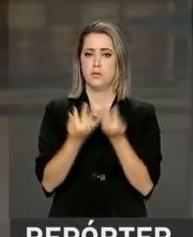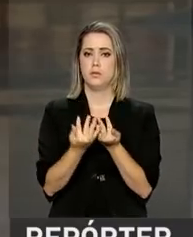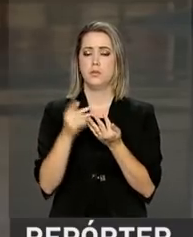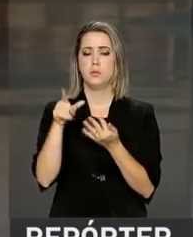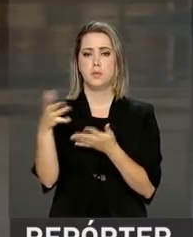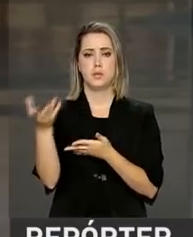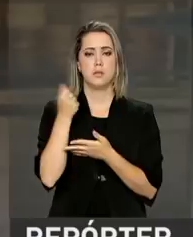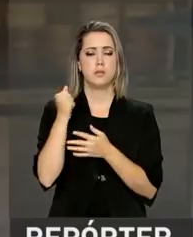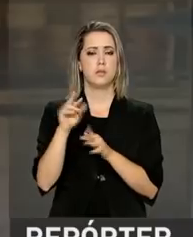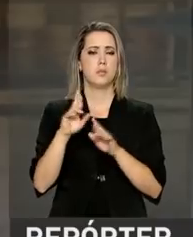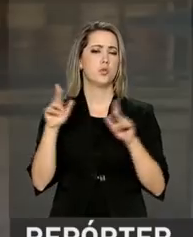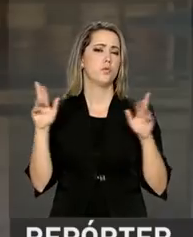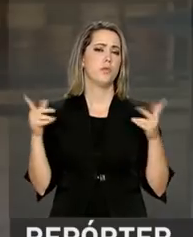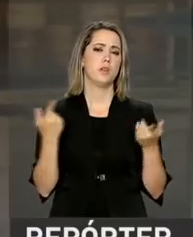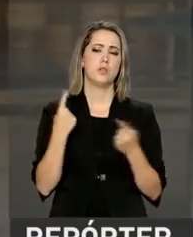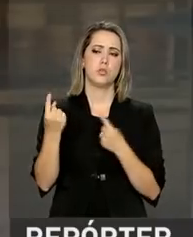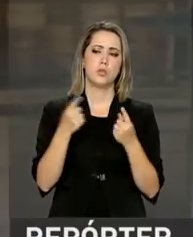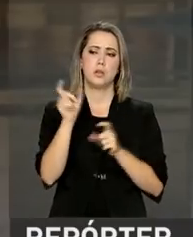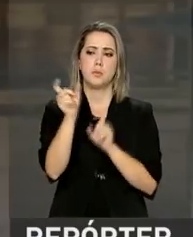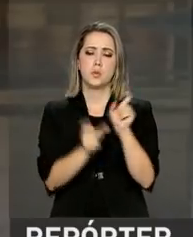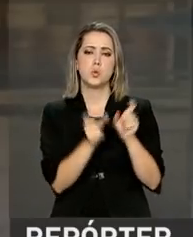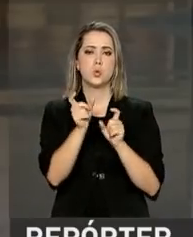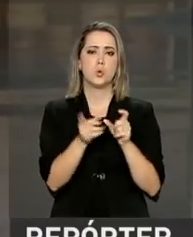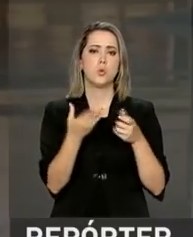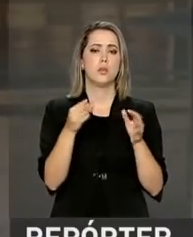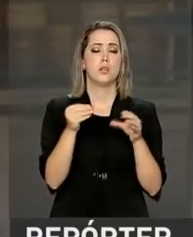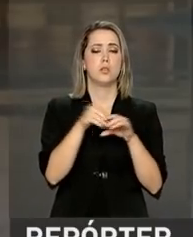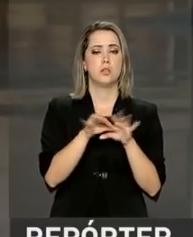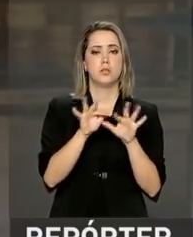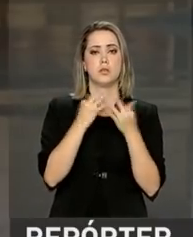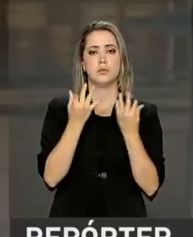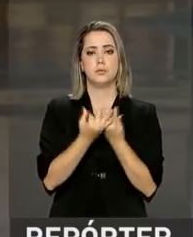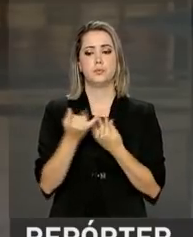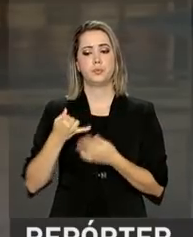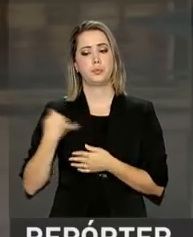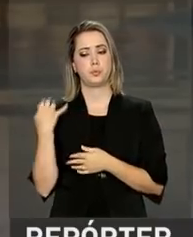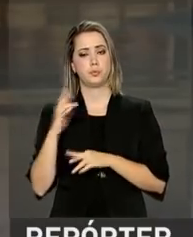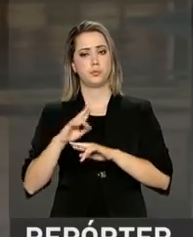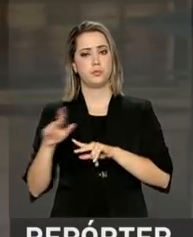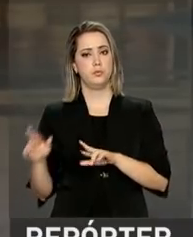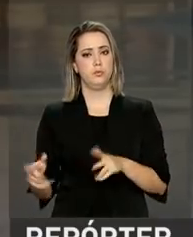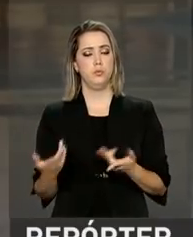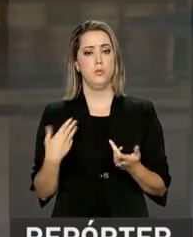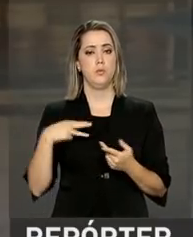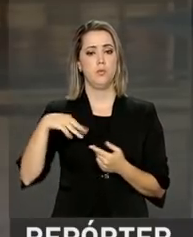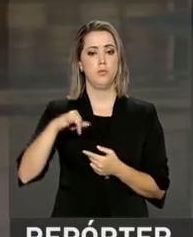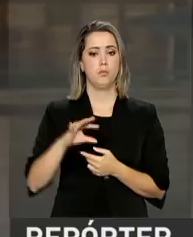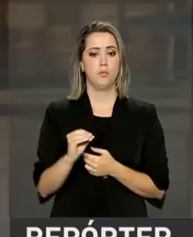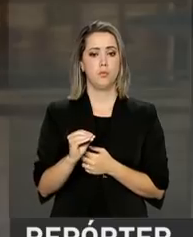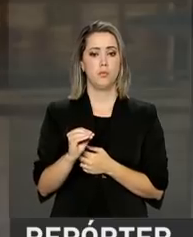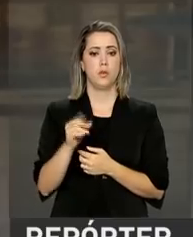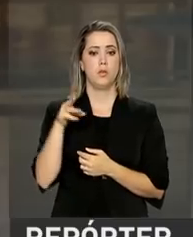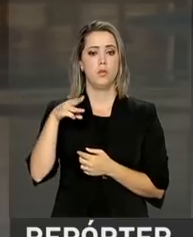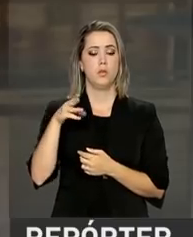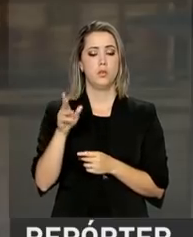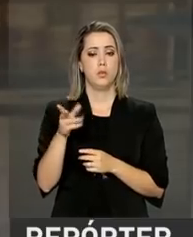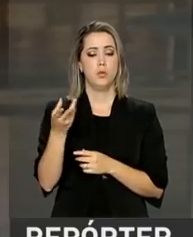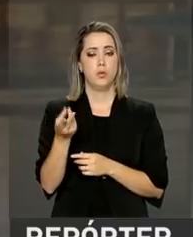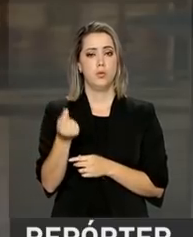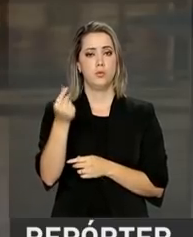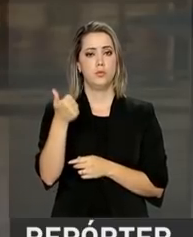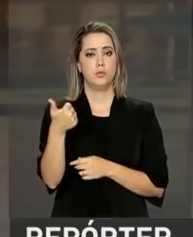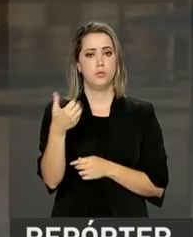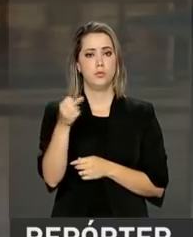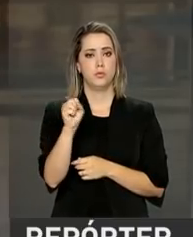varia em função do número de integrantes, da idade e da renda dos membros da família. E no mês de maio, o valor médio do benefício ficou